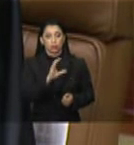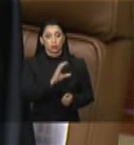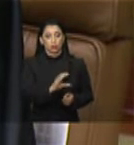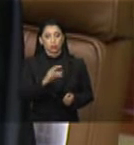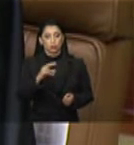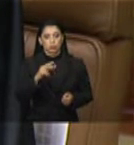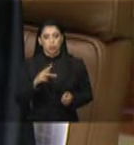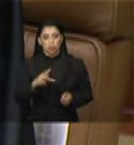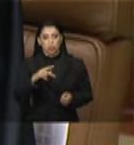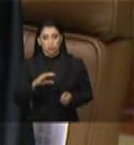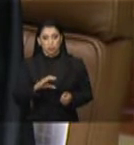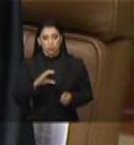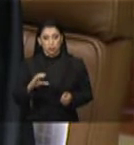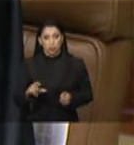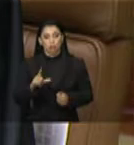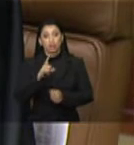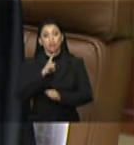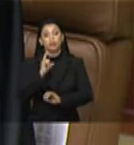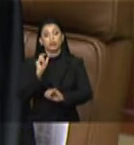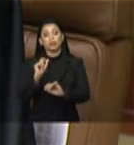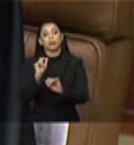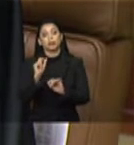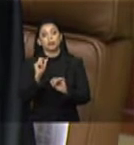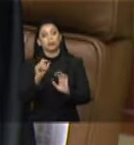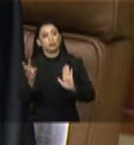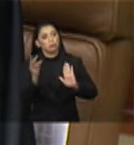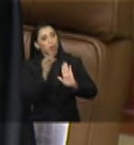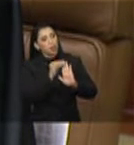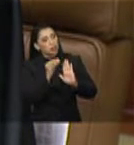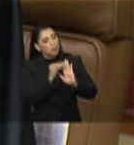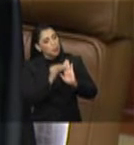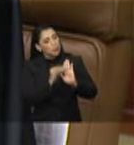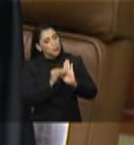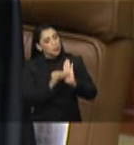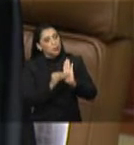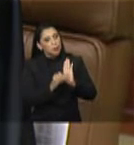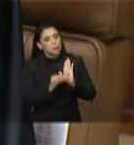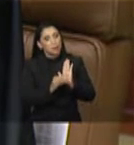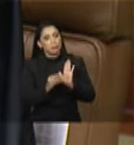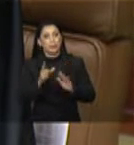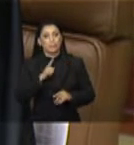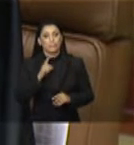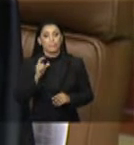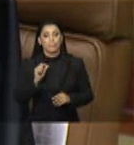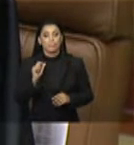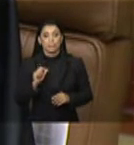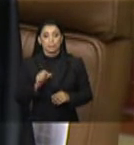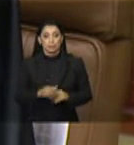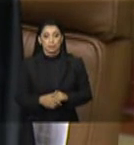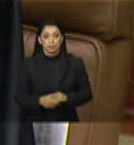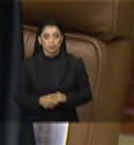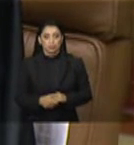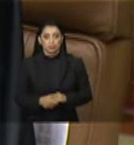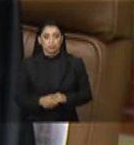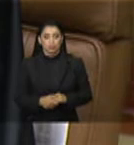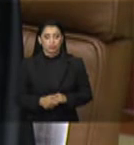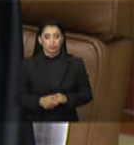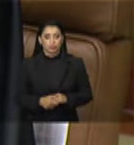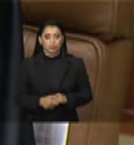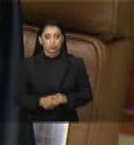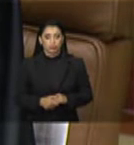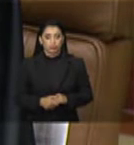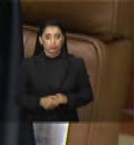Processo Civil sustenta-se os elementos da causa que os elementos da causa